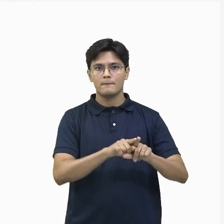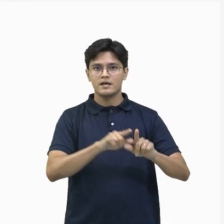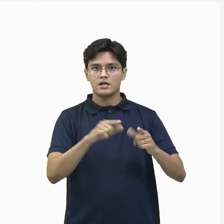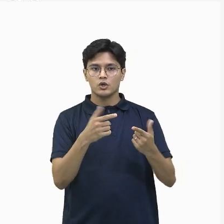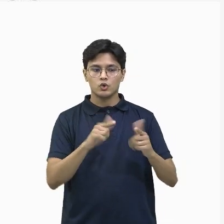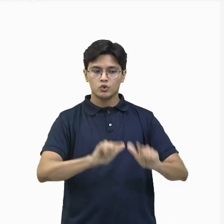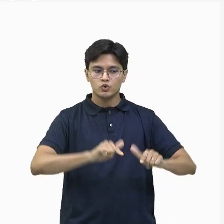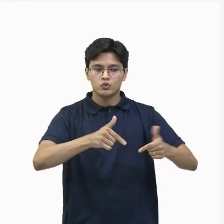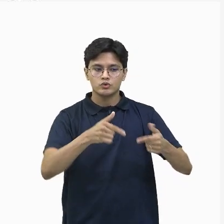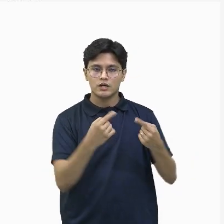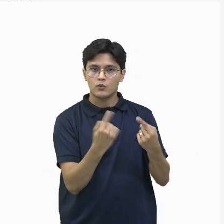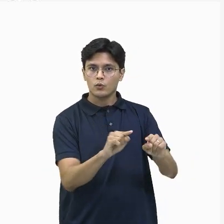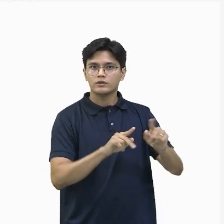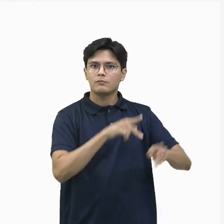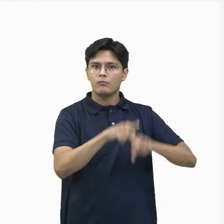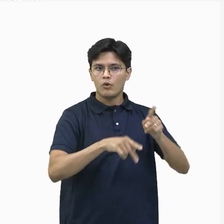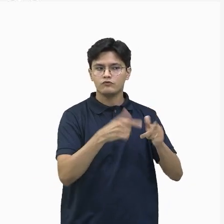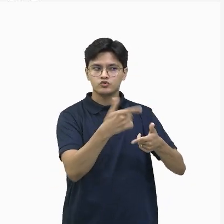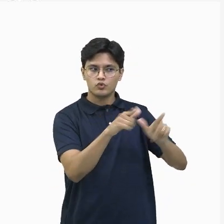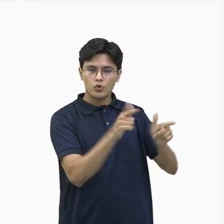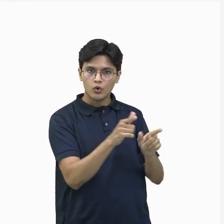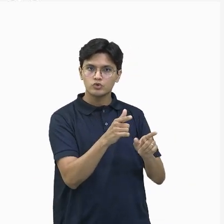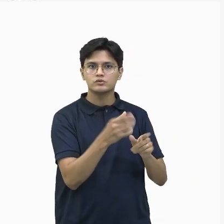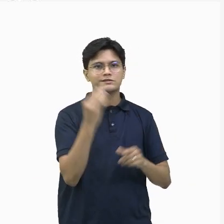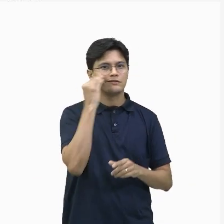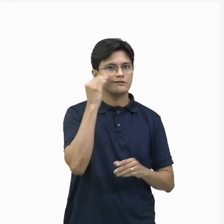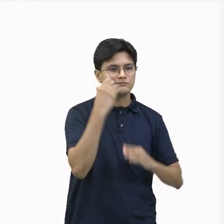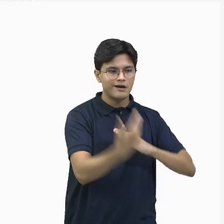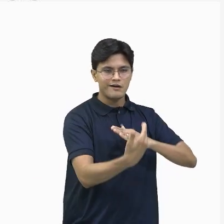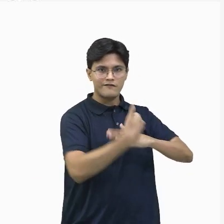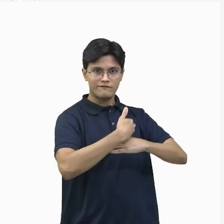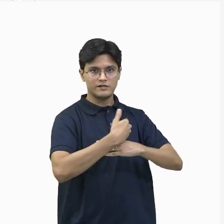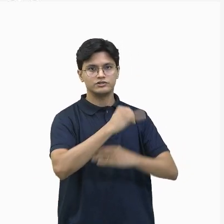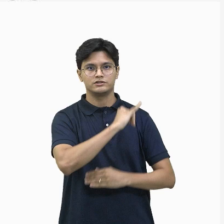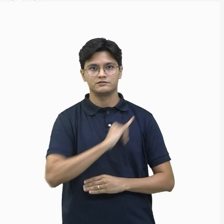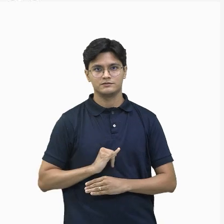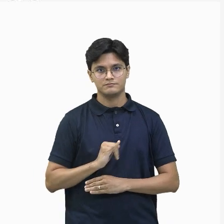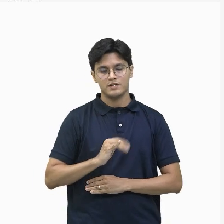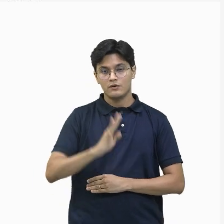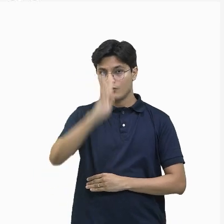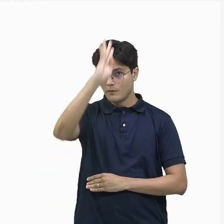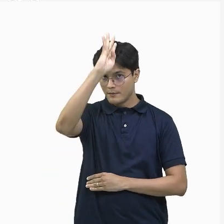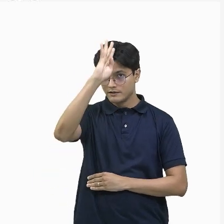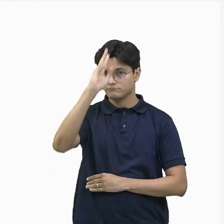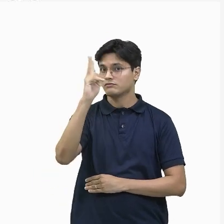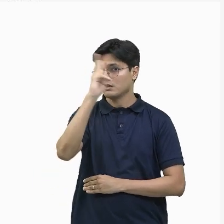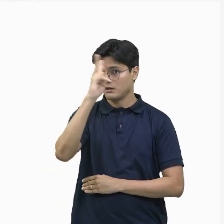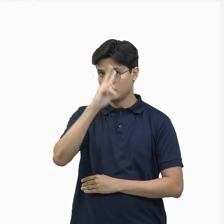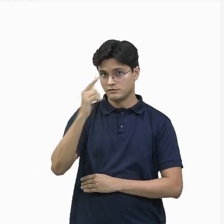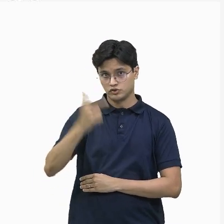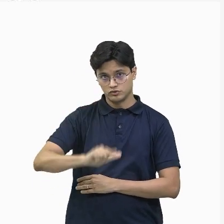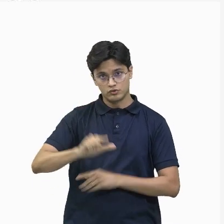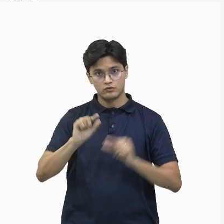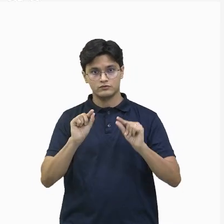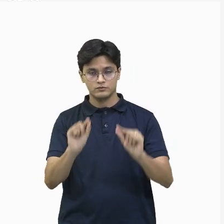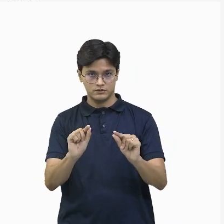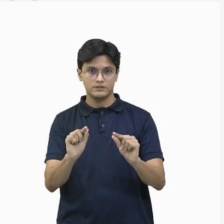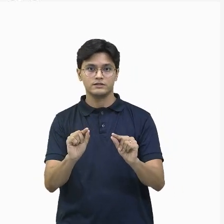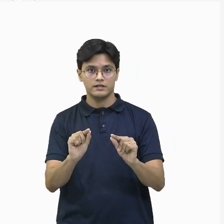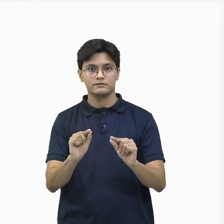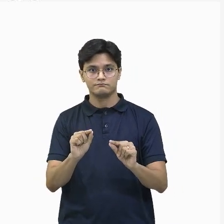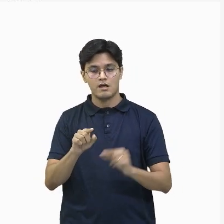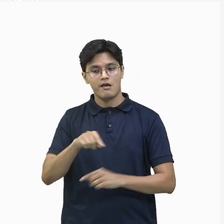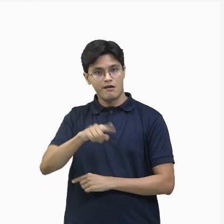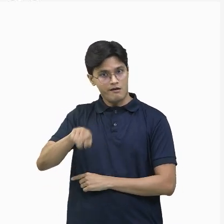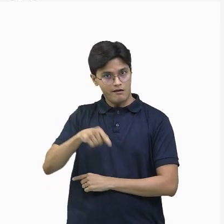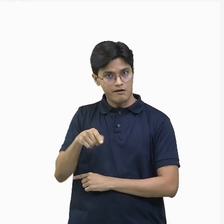outros povos que tentaram invadir, então, aí o Império Romano. E lembra novamente, eles fizeram num primeiro